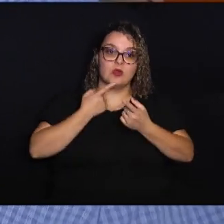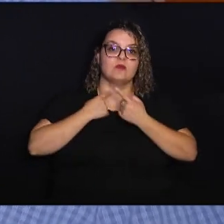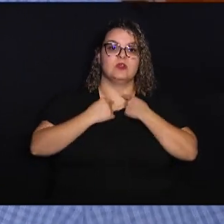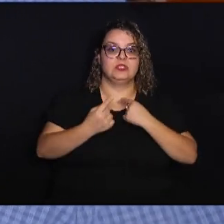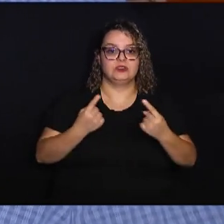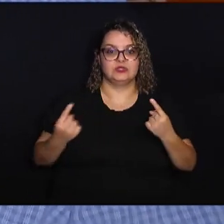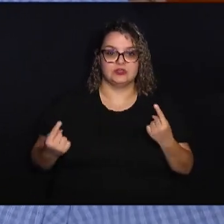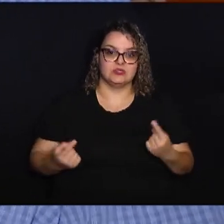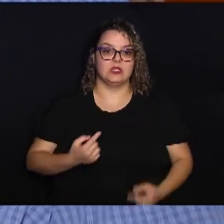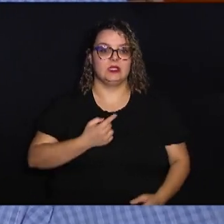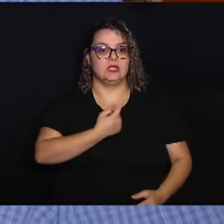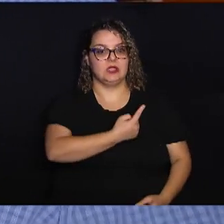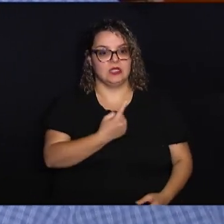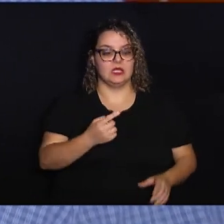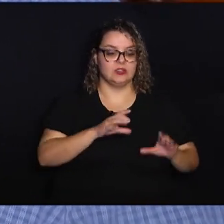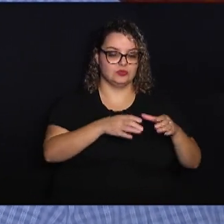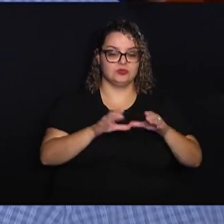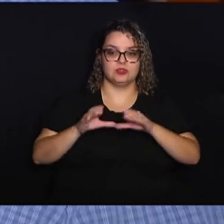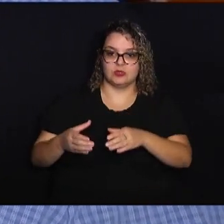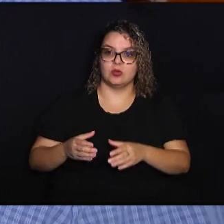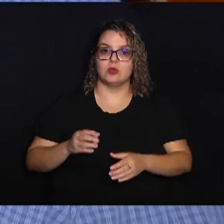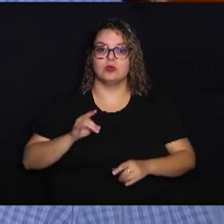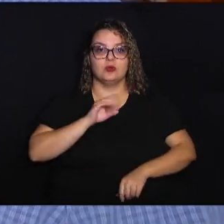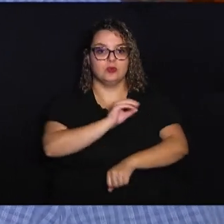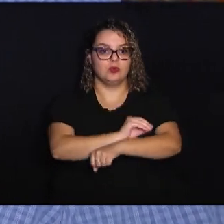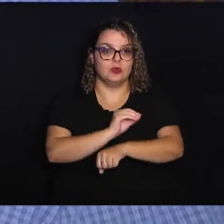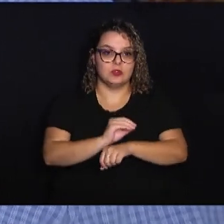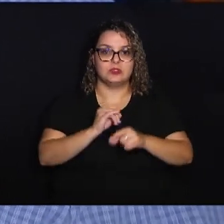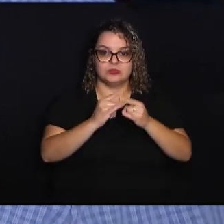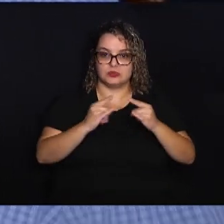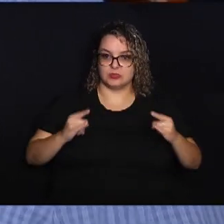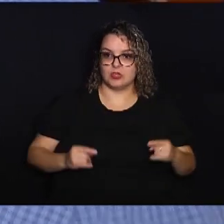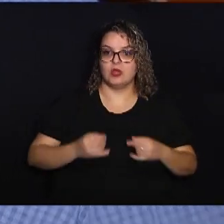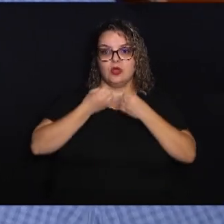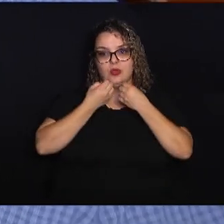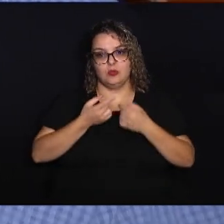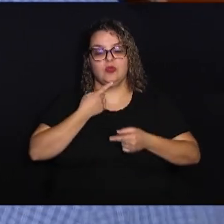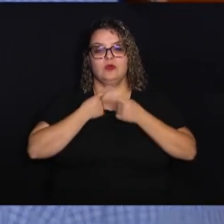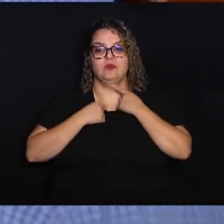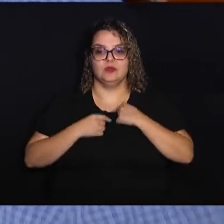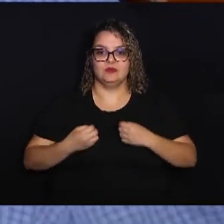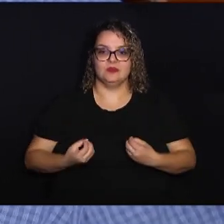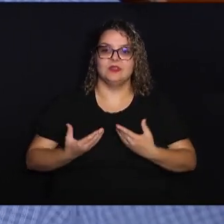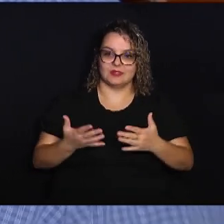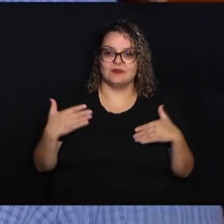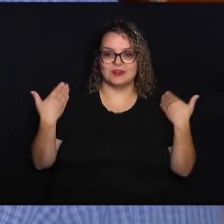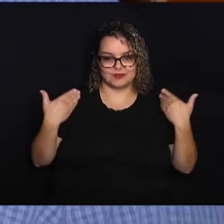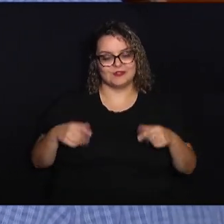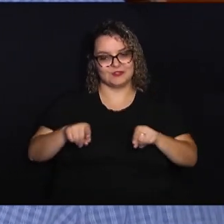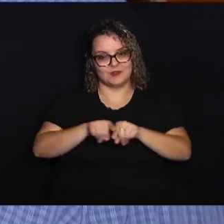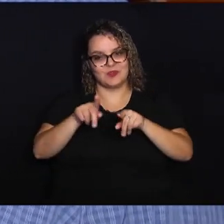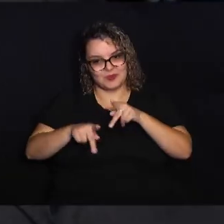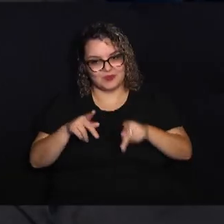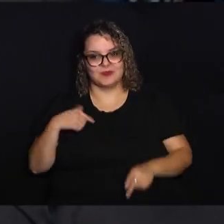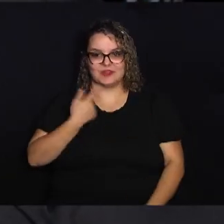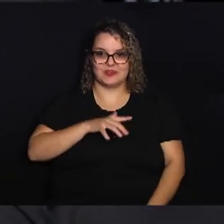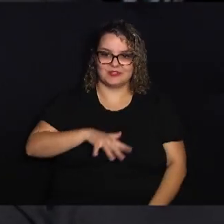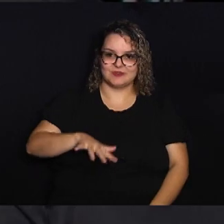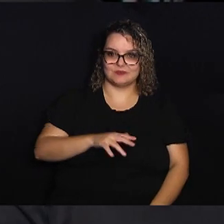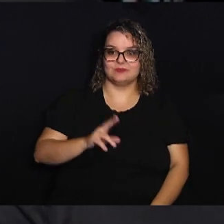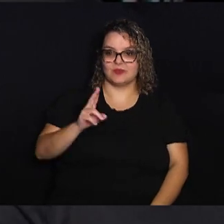Existem alguns espaços para estar recarregando, mas nós sabemos que nós temos aqui lugares estratégicos próximos